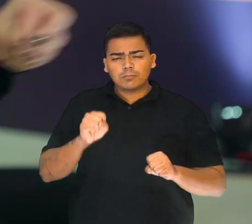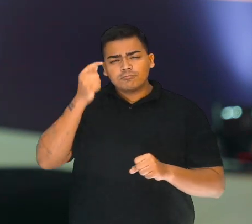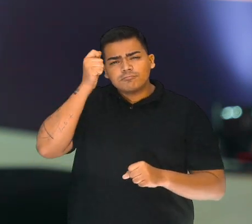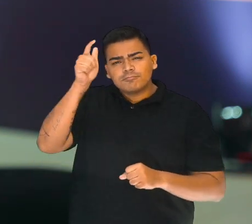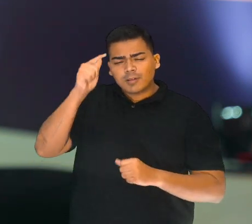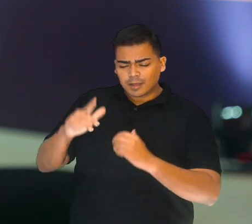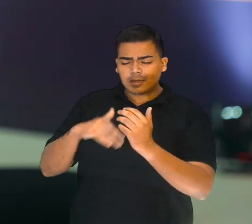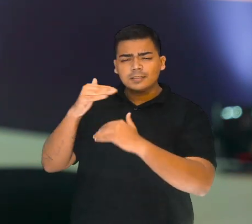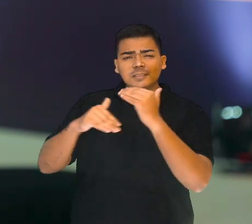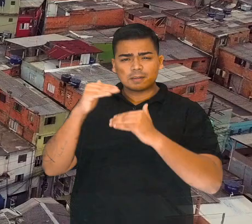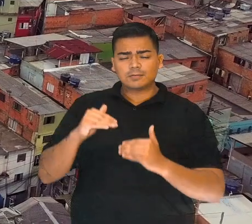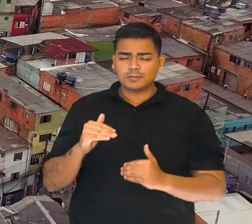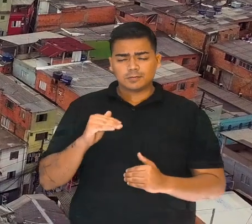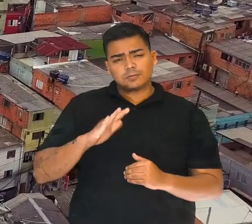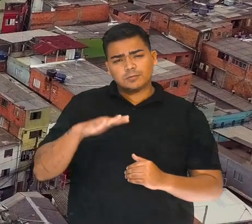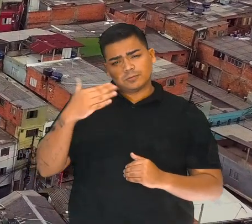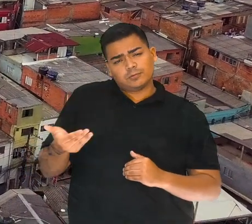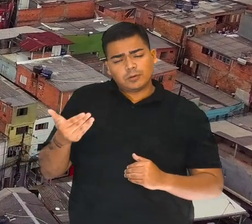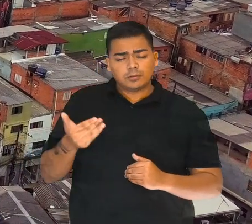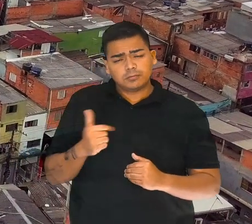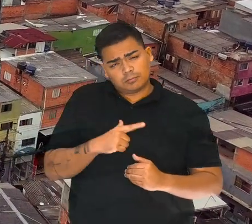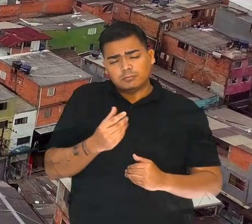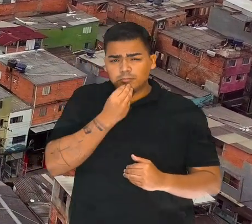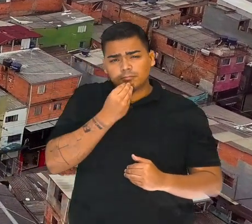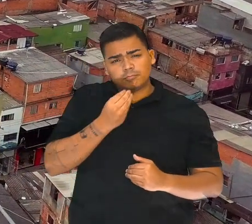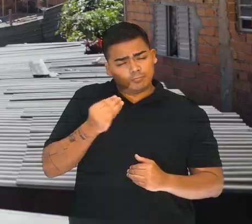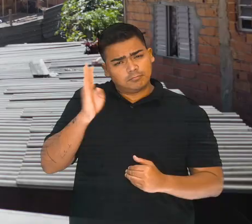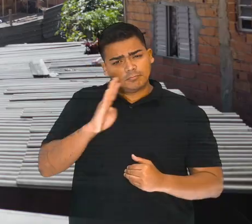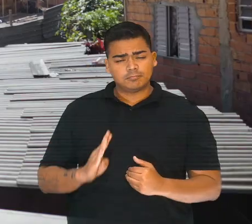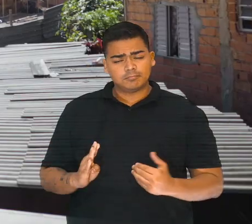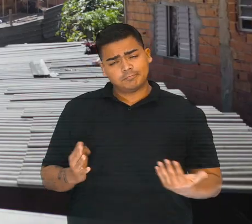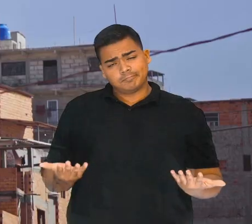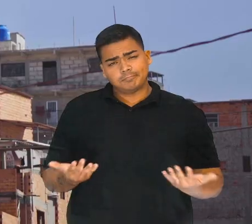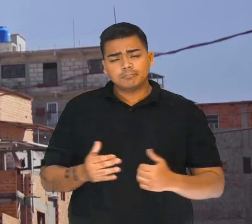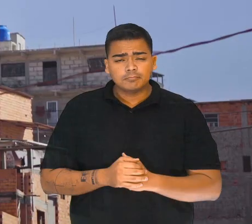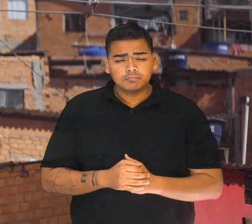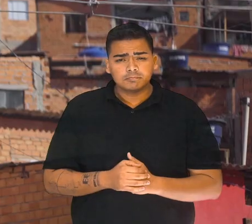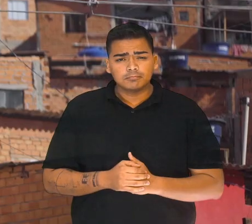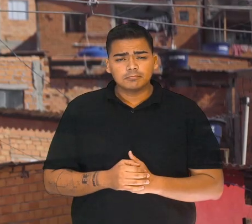ecossistemas de inovação crescendo fora do eixo, porque existem oportunidades no Brasil inteiro.